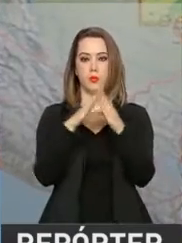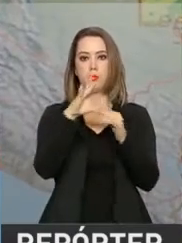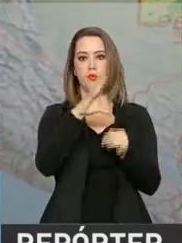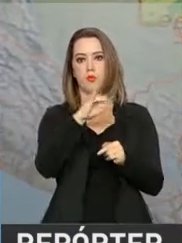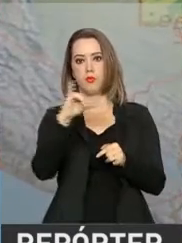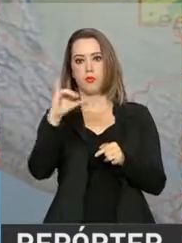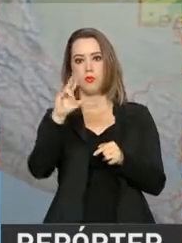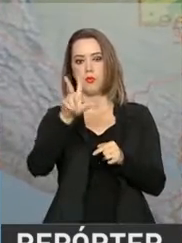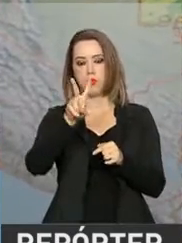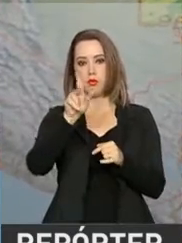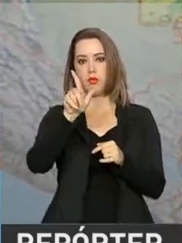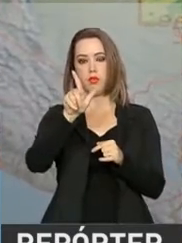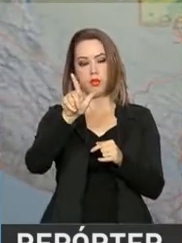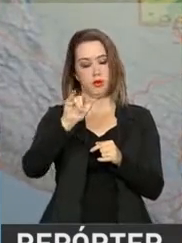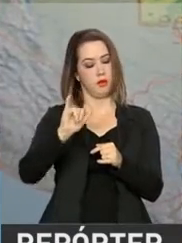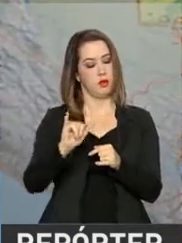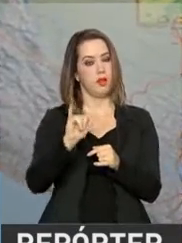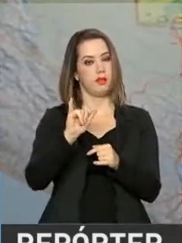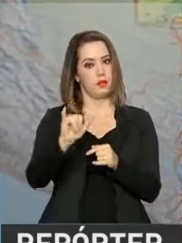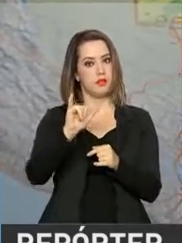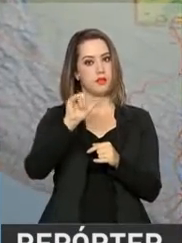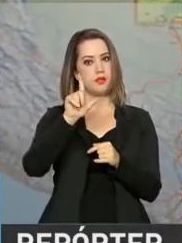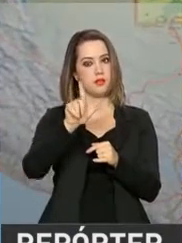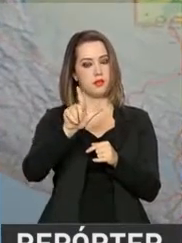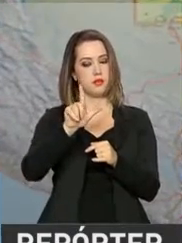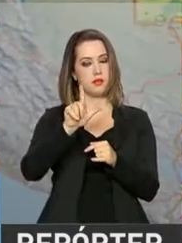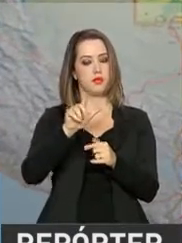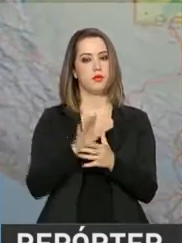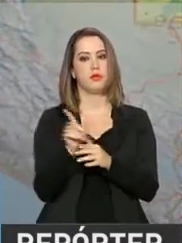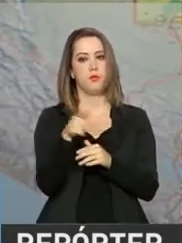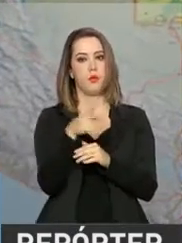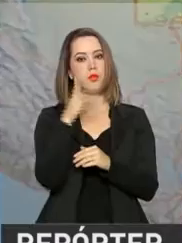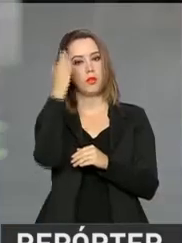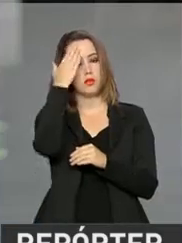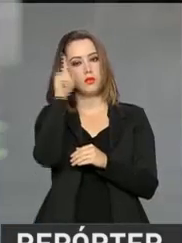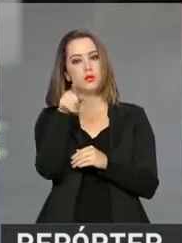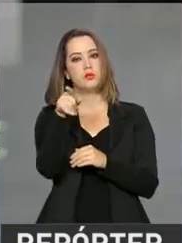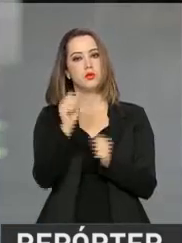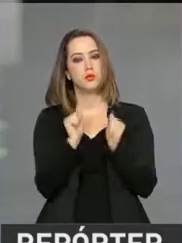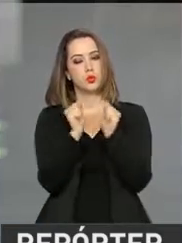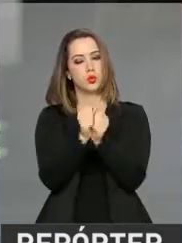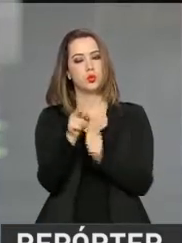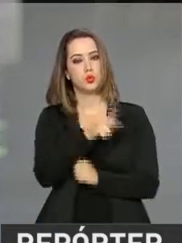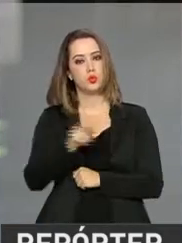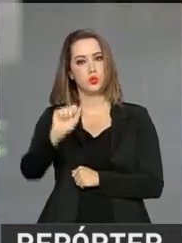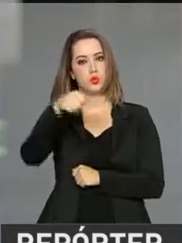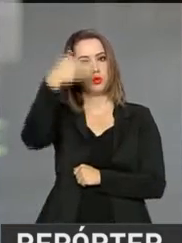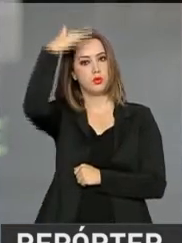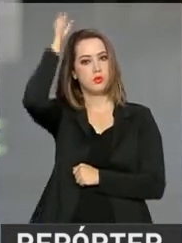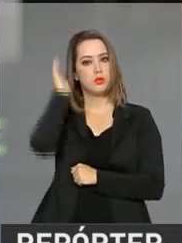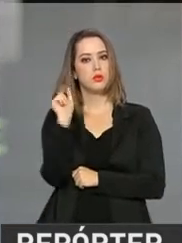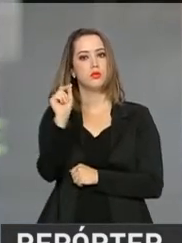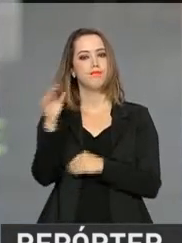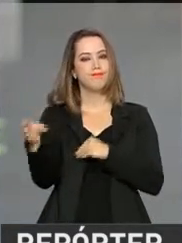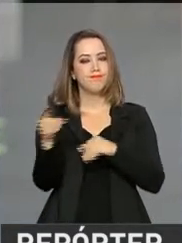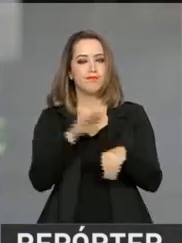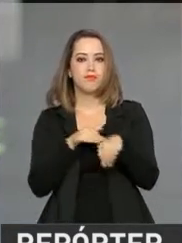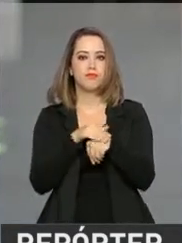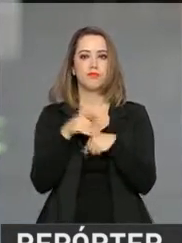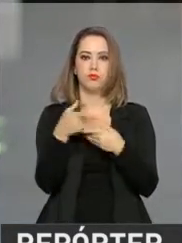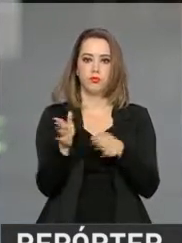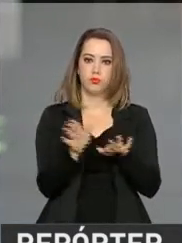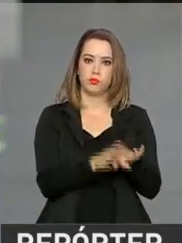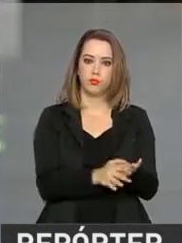interesses à luz do que for a opinião do presidente michel temer eliseu padilha também falou que os